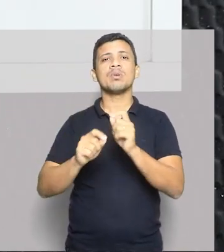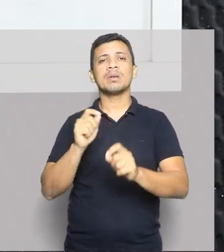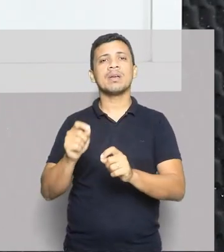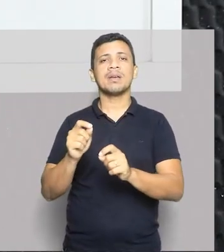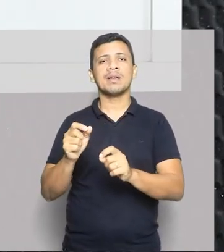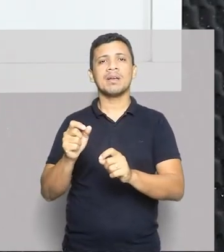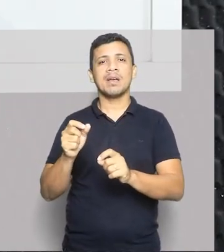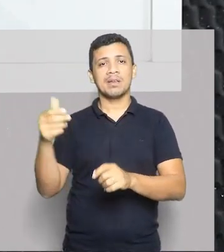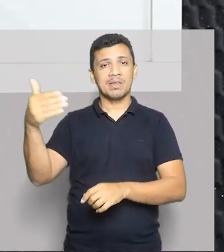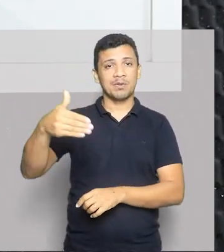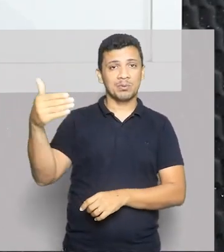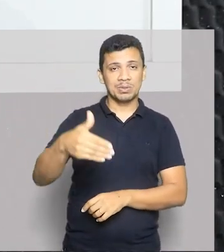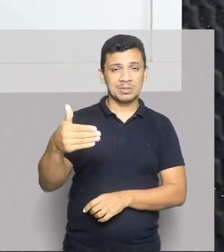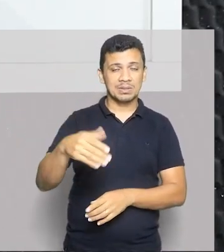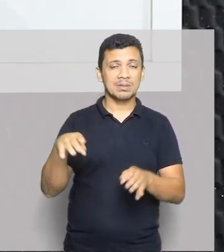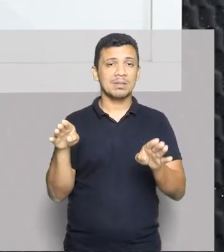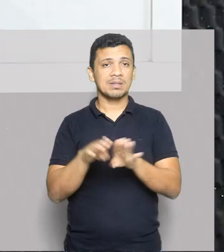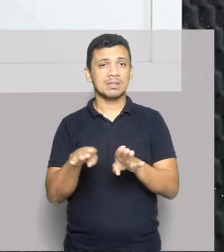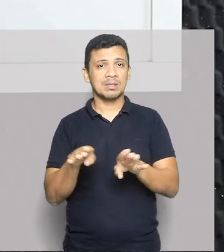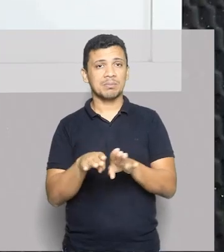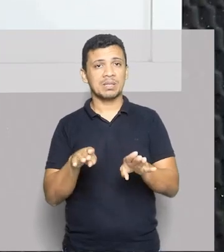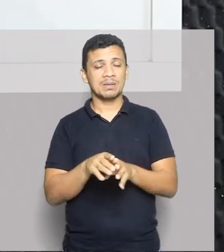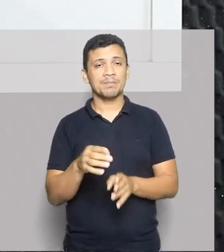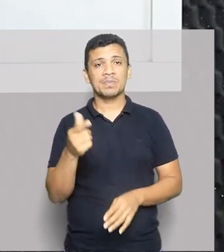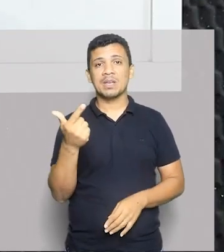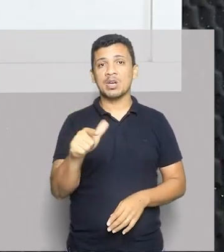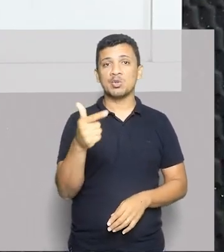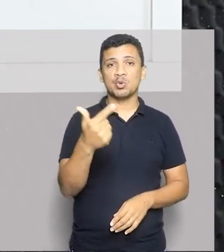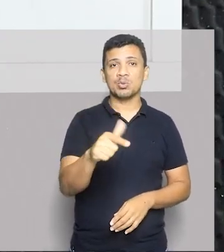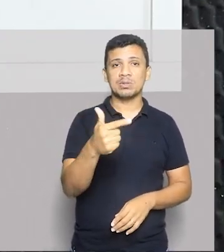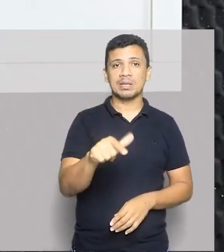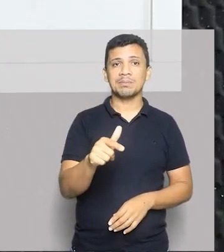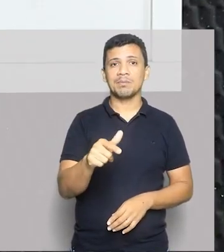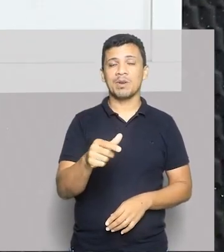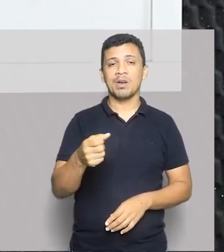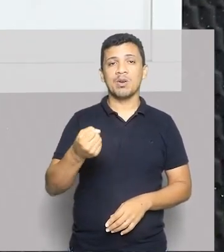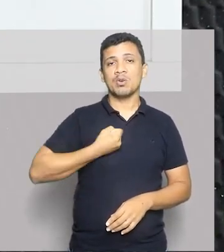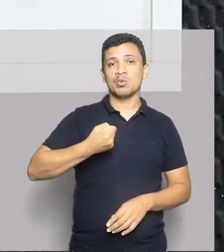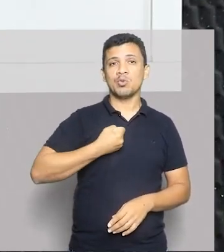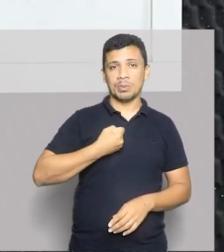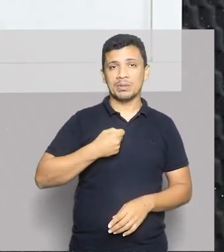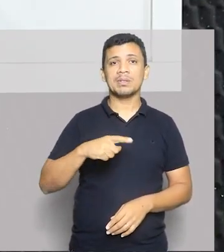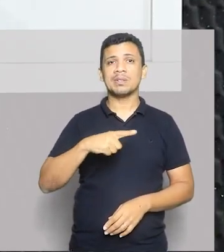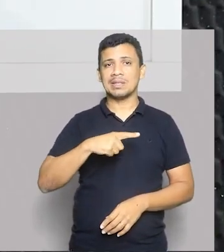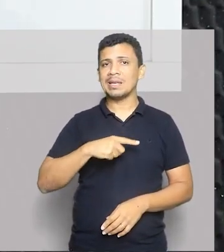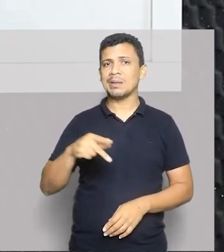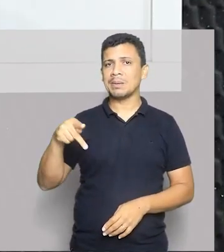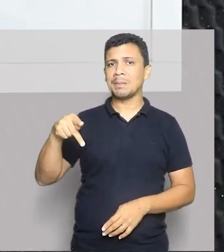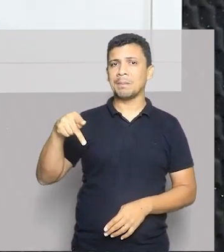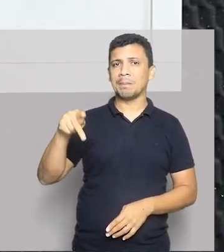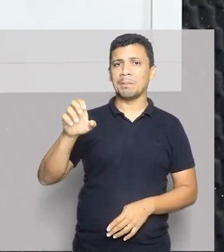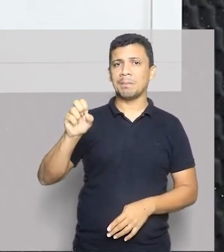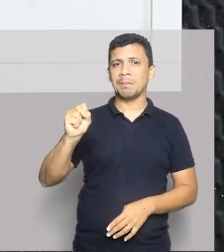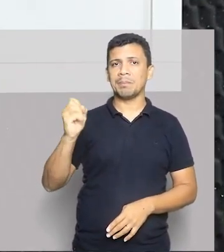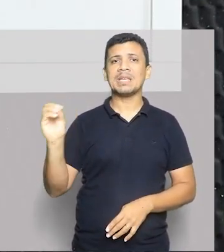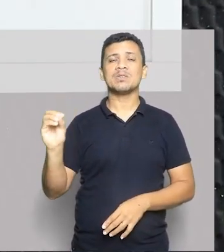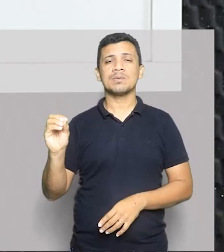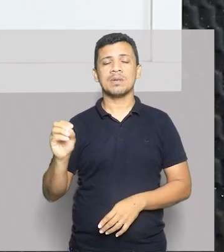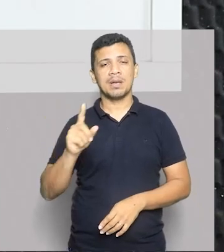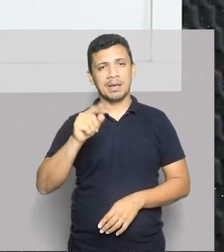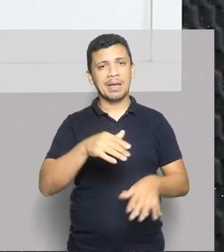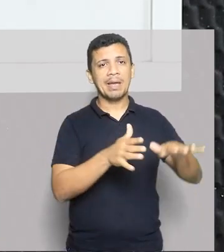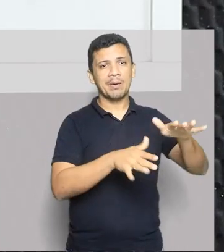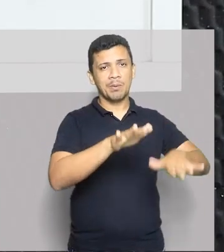aparece, se a questão ela não traz explicitamente que aquele valor tem um determinado peso, aí você está diante de uma